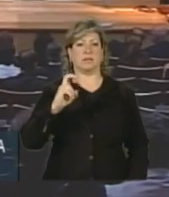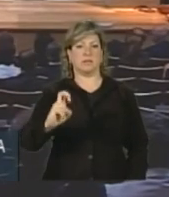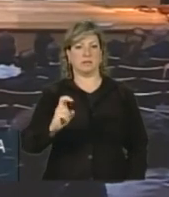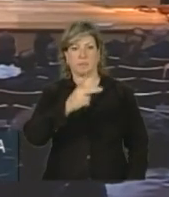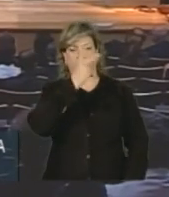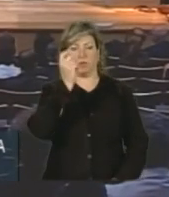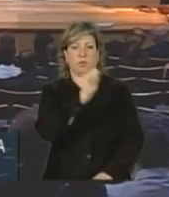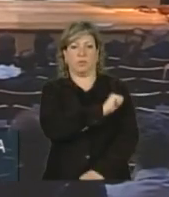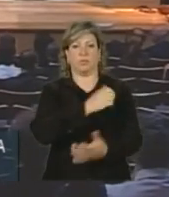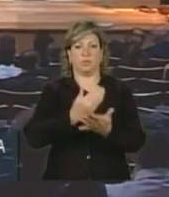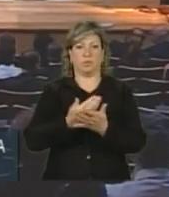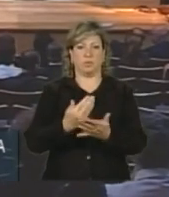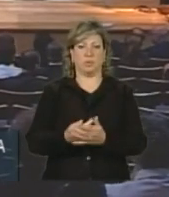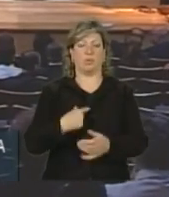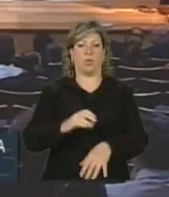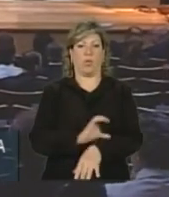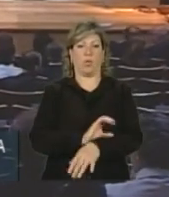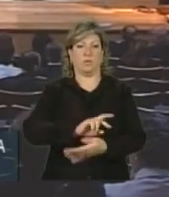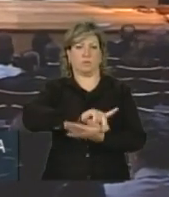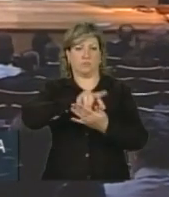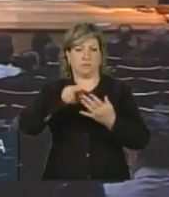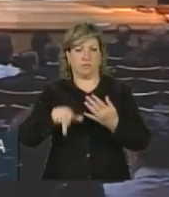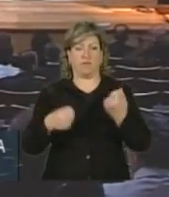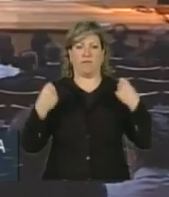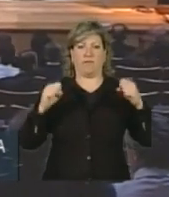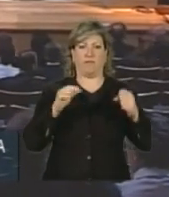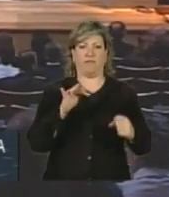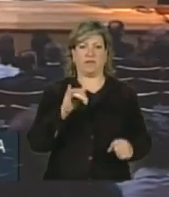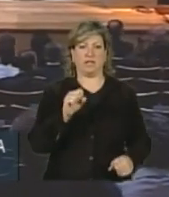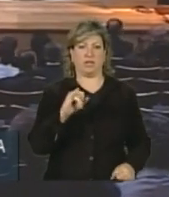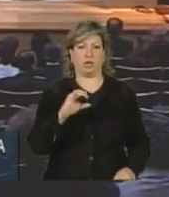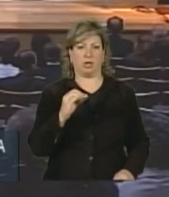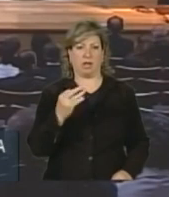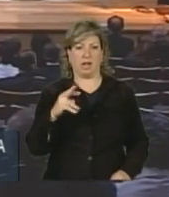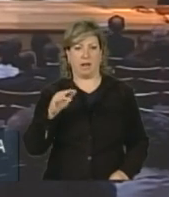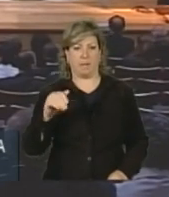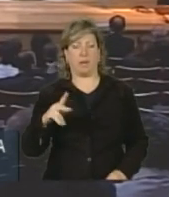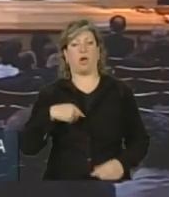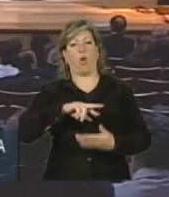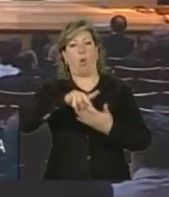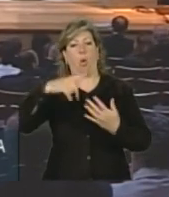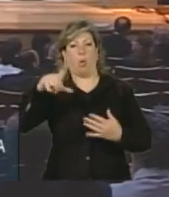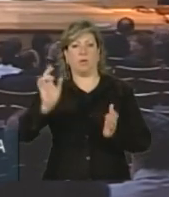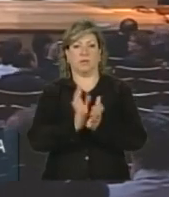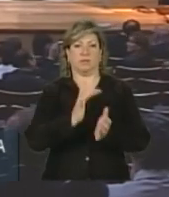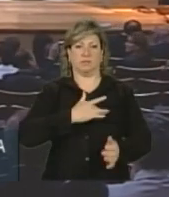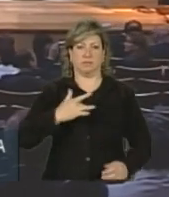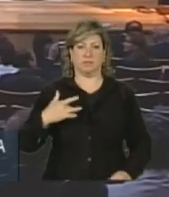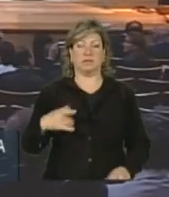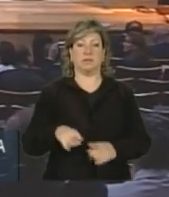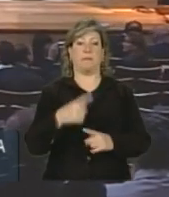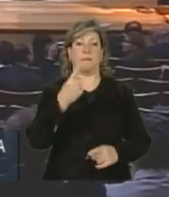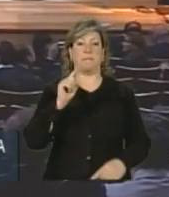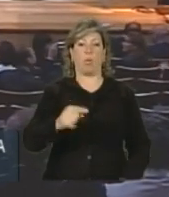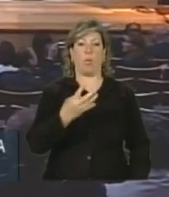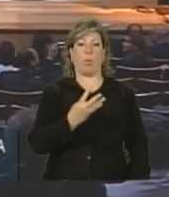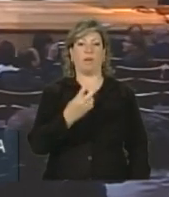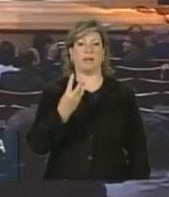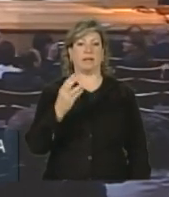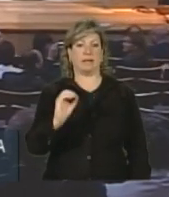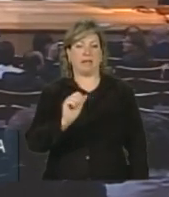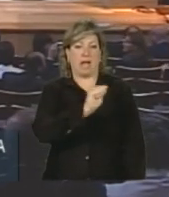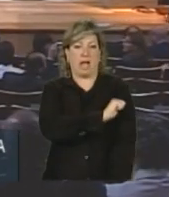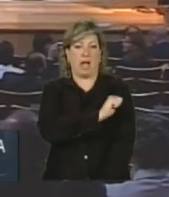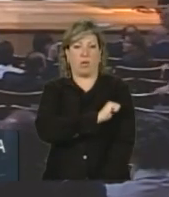de medicina, fisioterapia, fonoaudiologia e terapia ocupacional, e 1.430 alunos